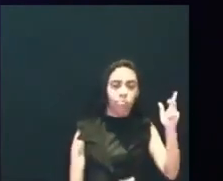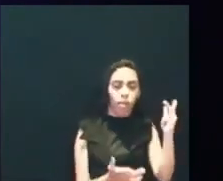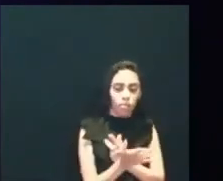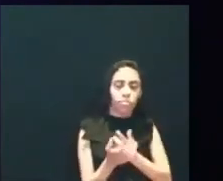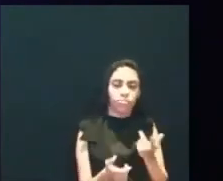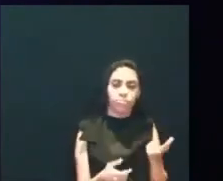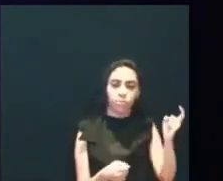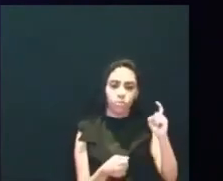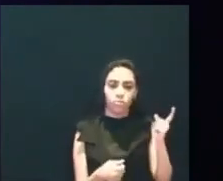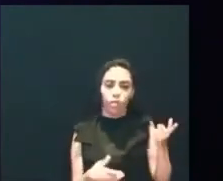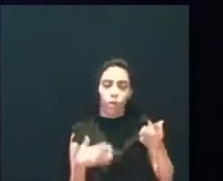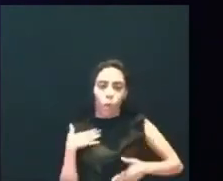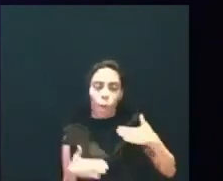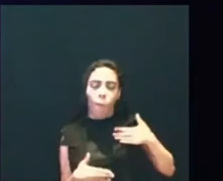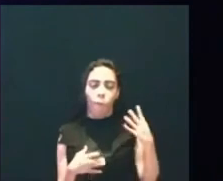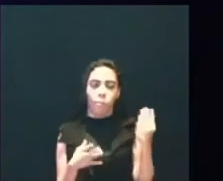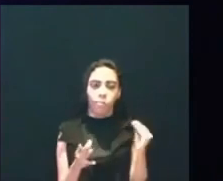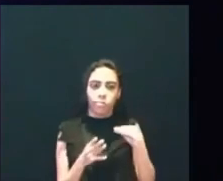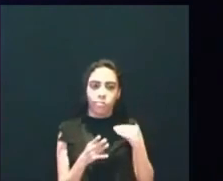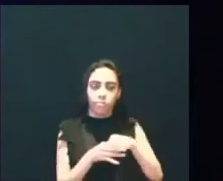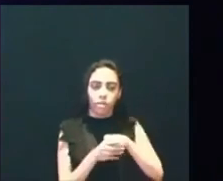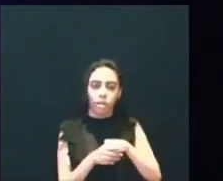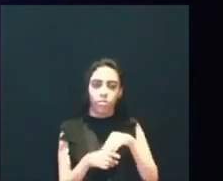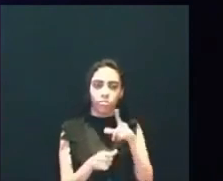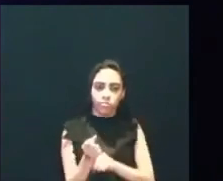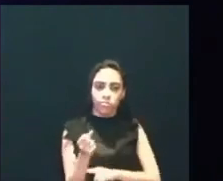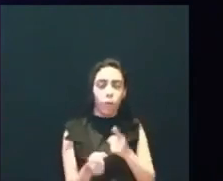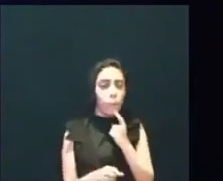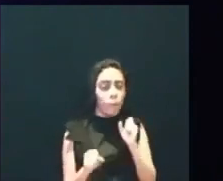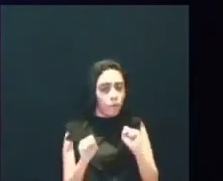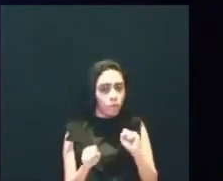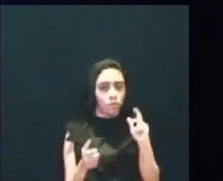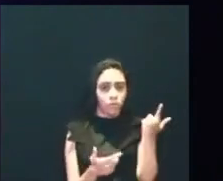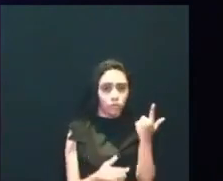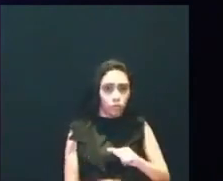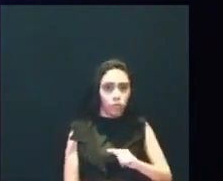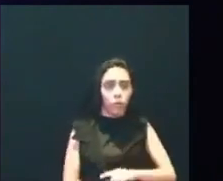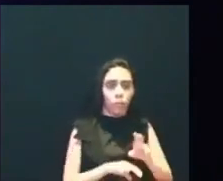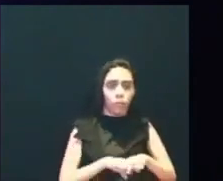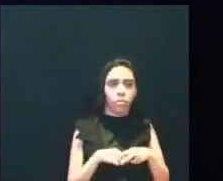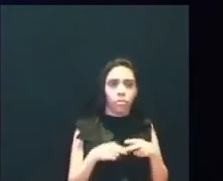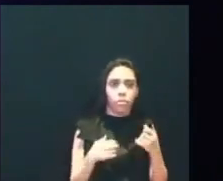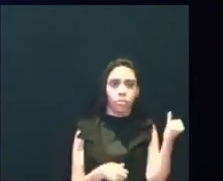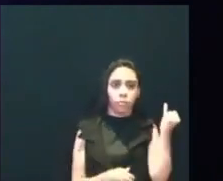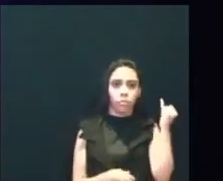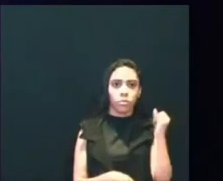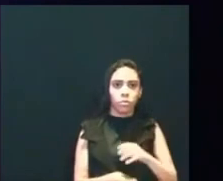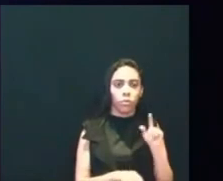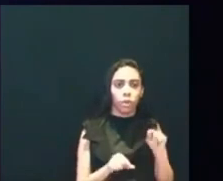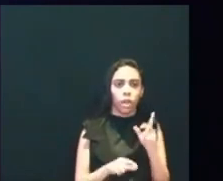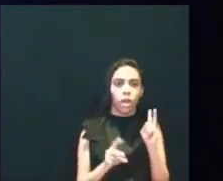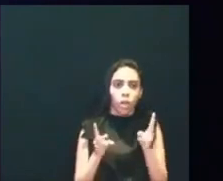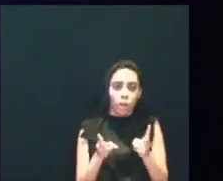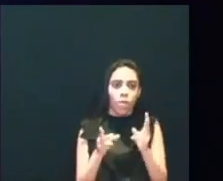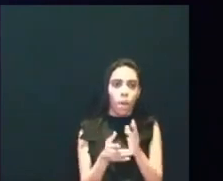segunda leucemia. Isso pode acontecer. Então, é fundamental que o paciente faça e mantenha